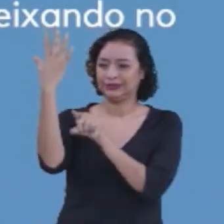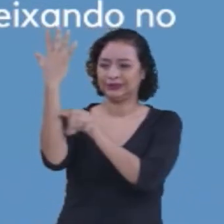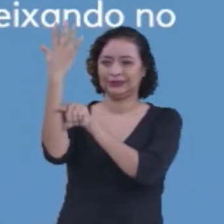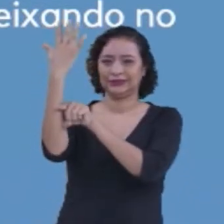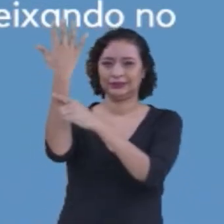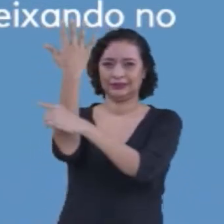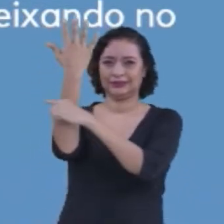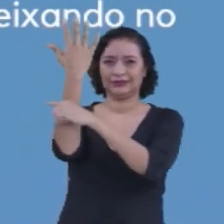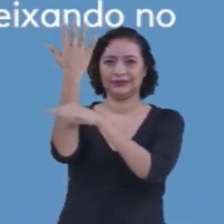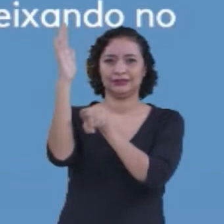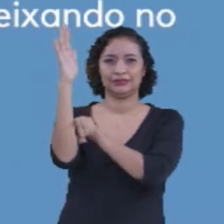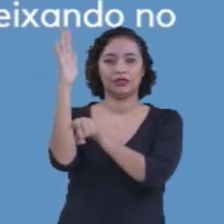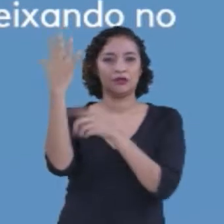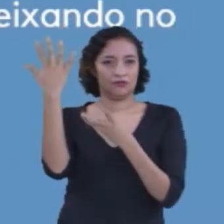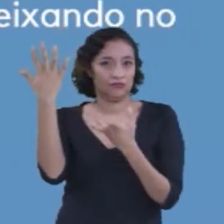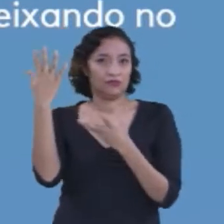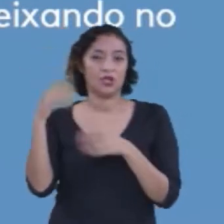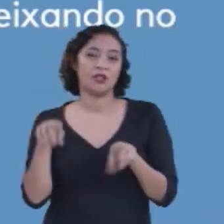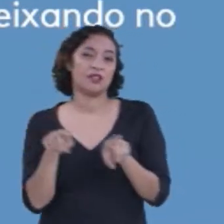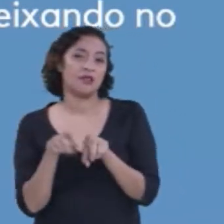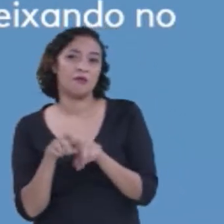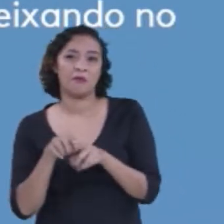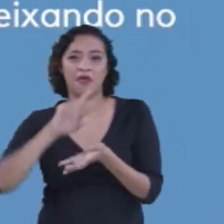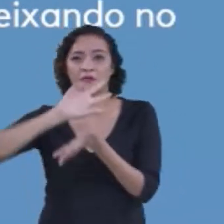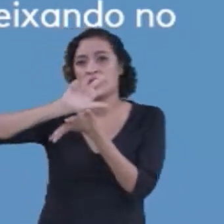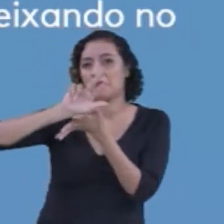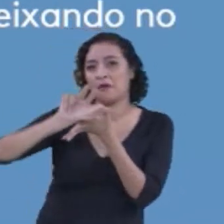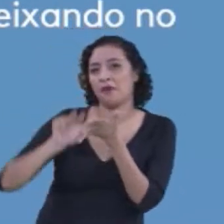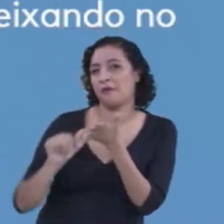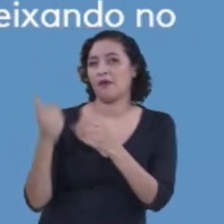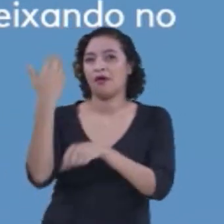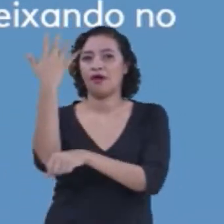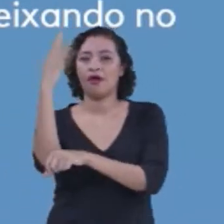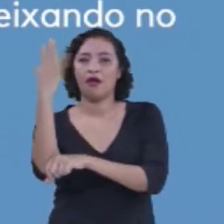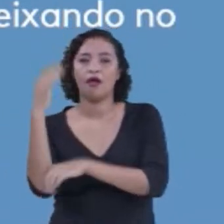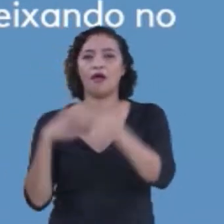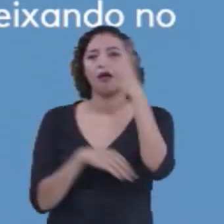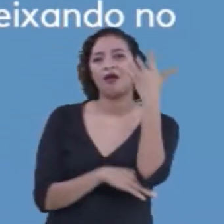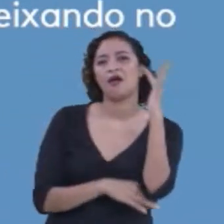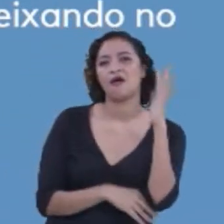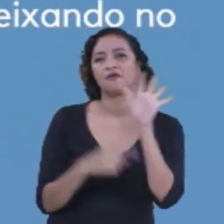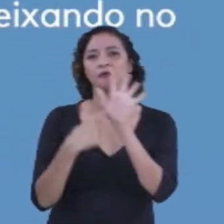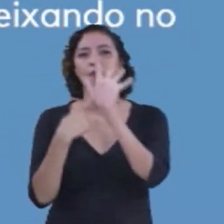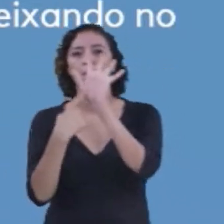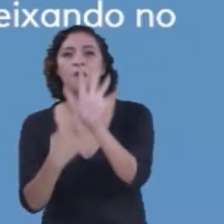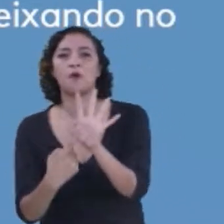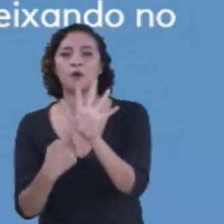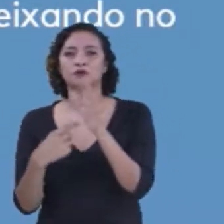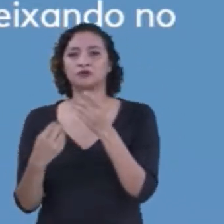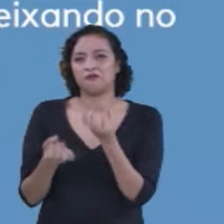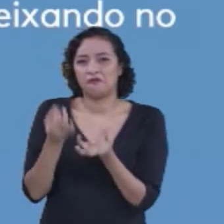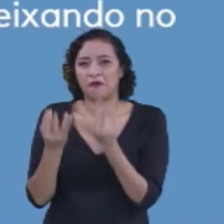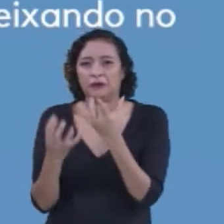fato. Mulungus de aroeira se expõe seus galhos queimados, olha só, ele vai narrando esse